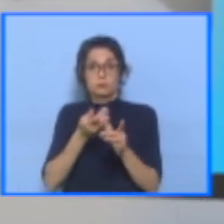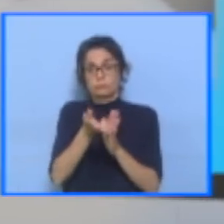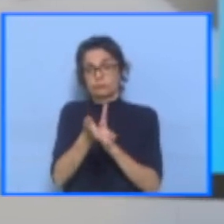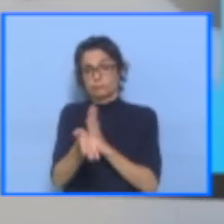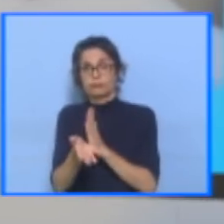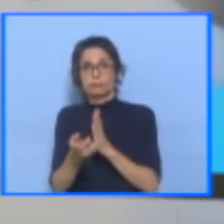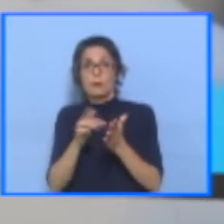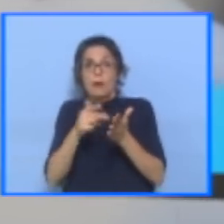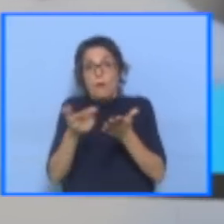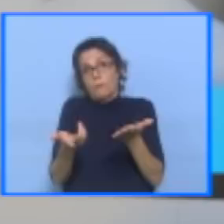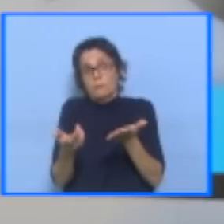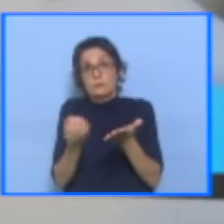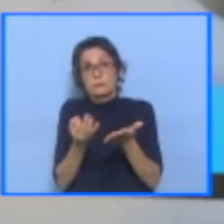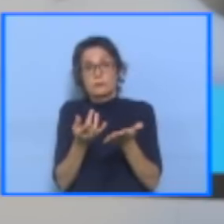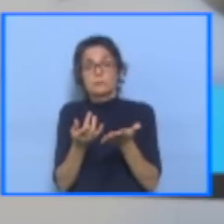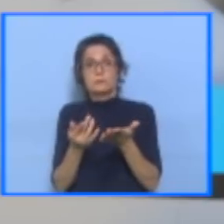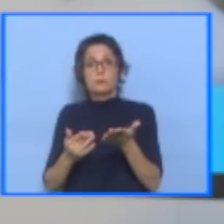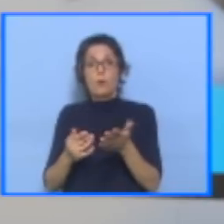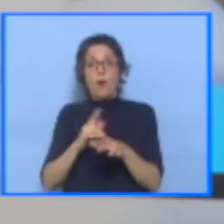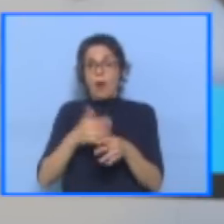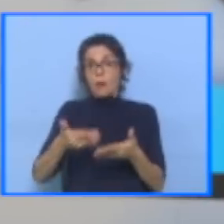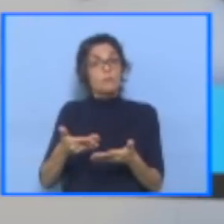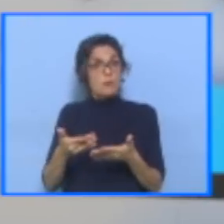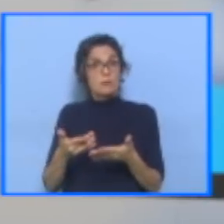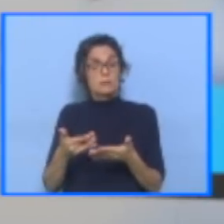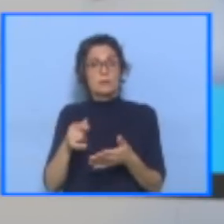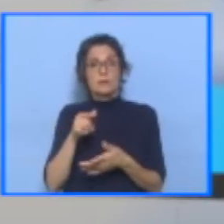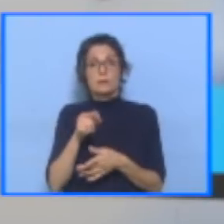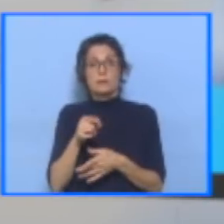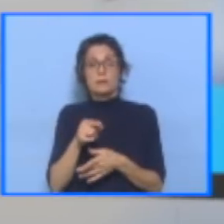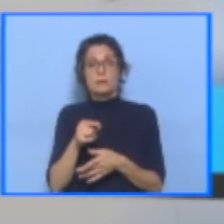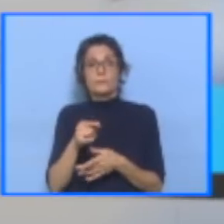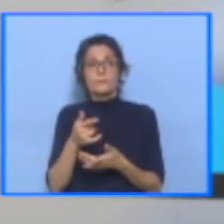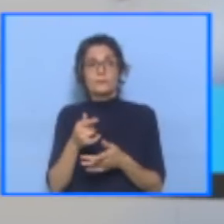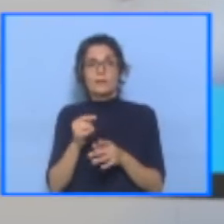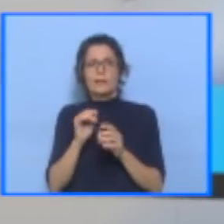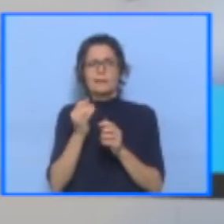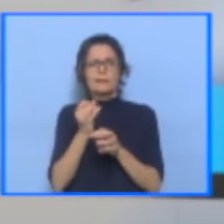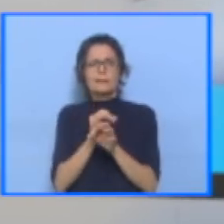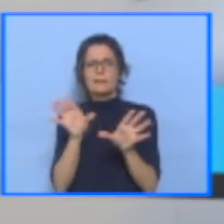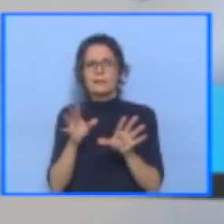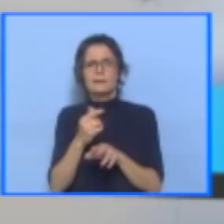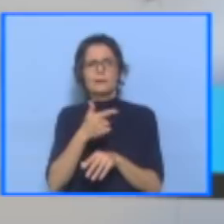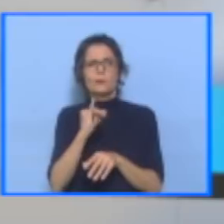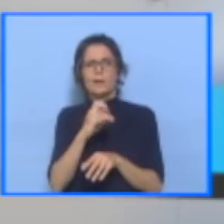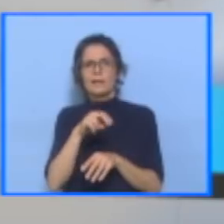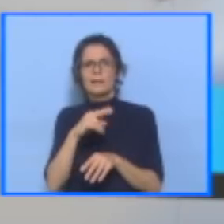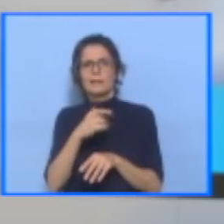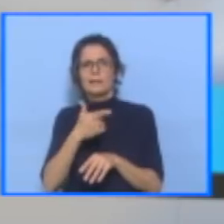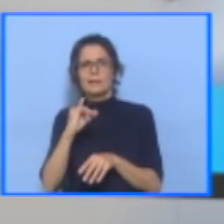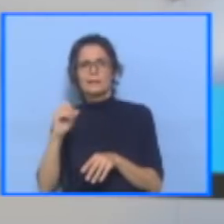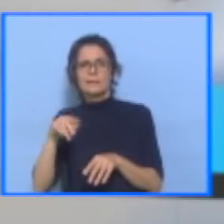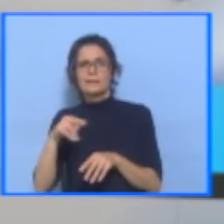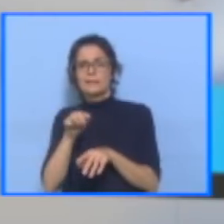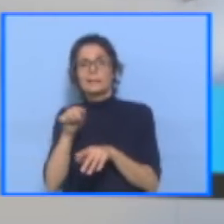estar desatualizada e de continuar a interpelar, um bocadinho como ao Tintim, dos 8 aos 80 anos, tem leitores para todas as